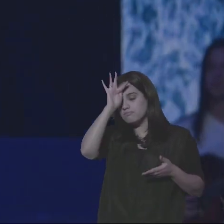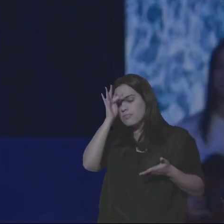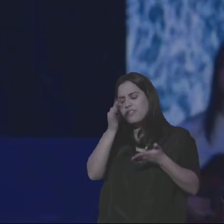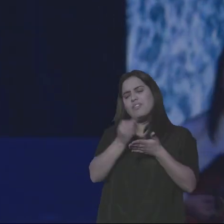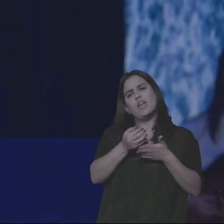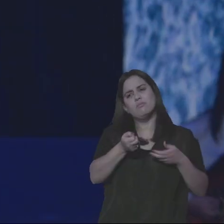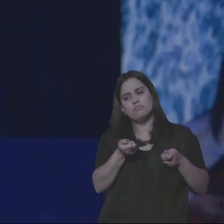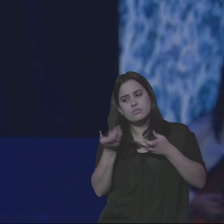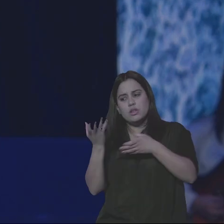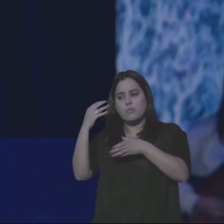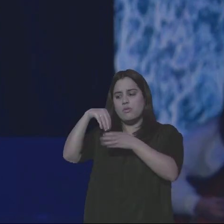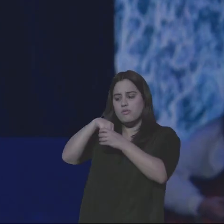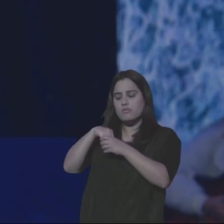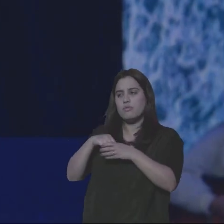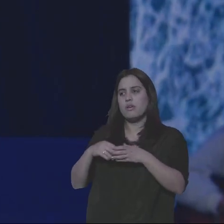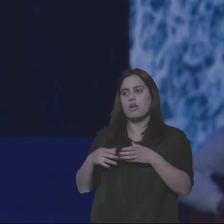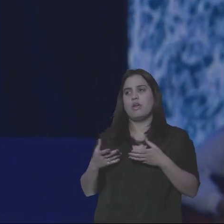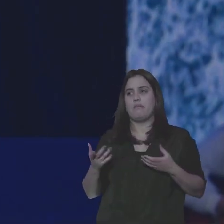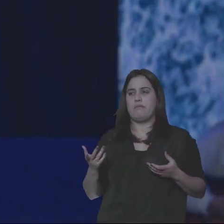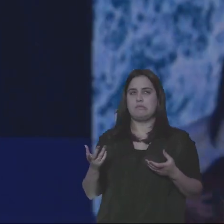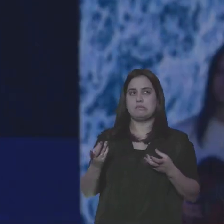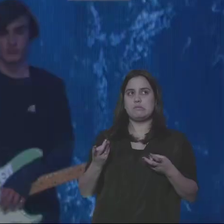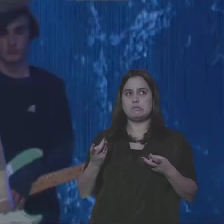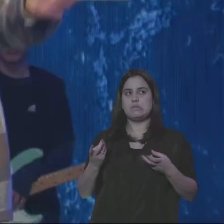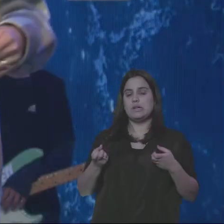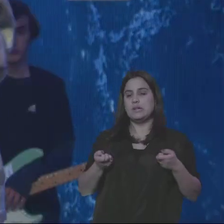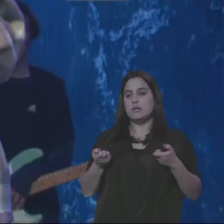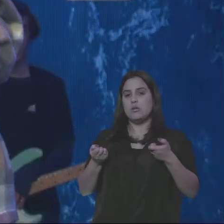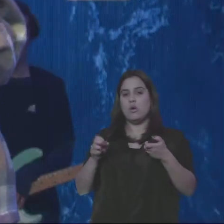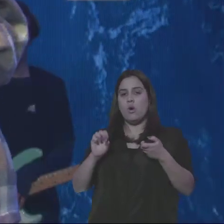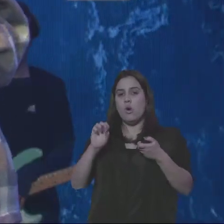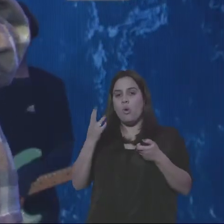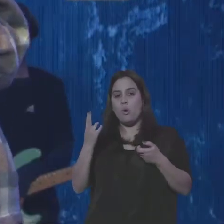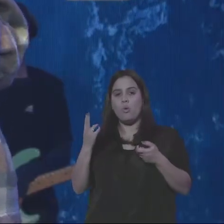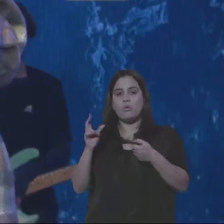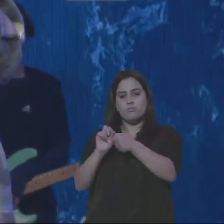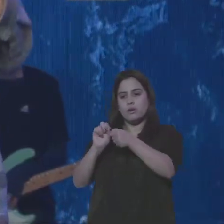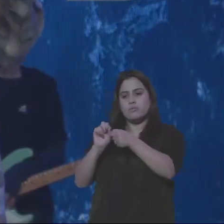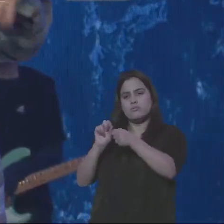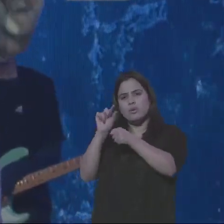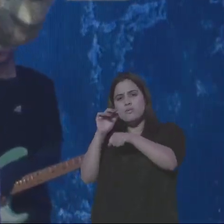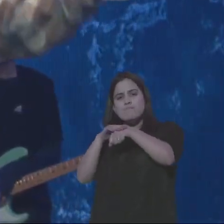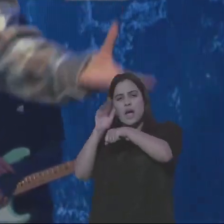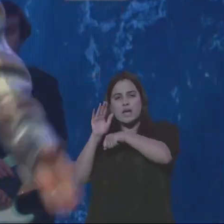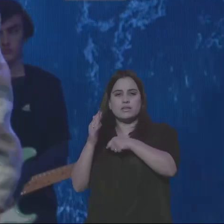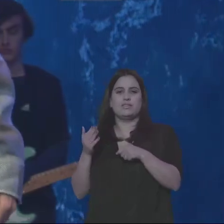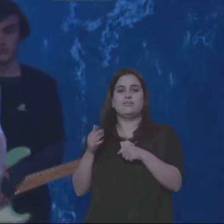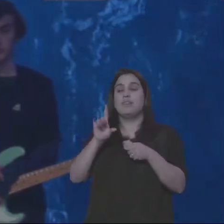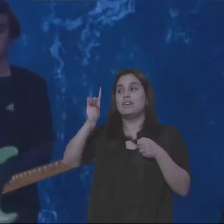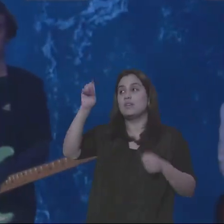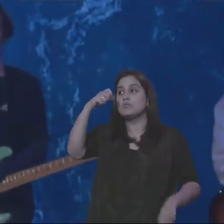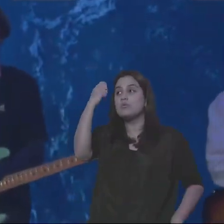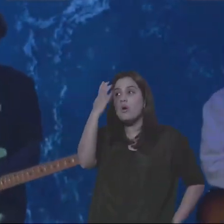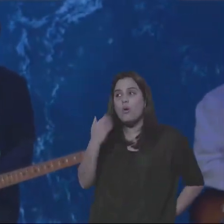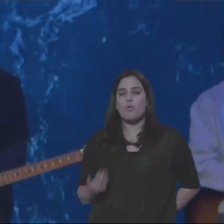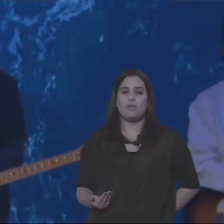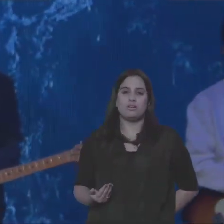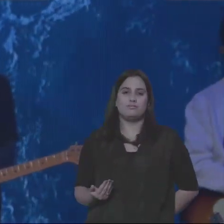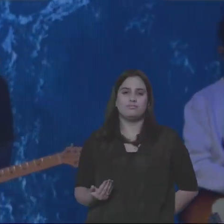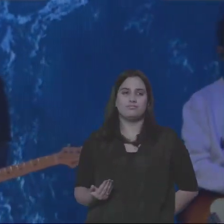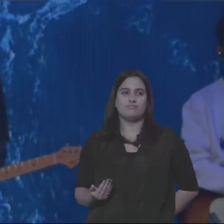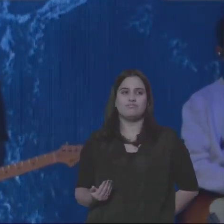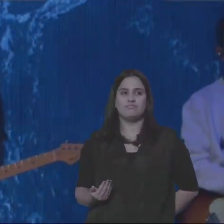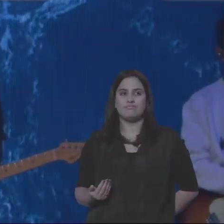oferta ou dá um passo além do que normalmente a gente faria. E Deus honra aquilo que a gente faz.